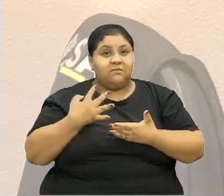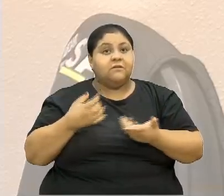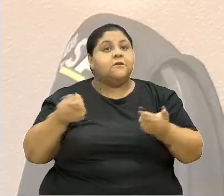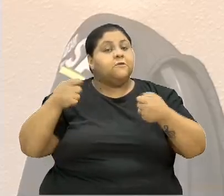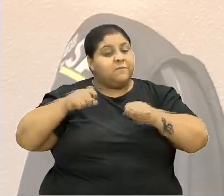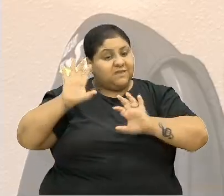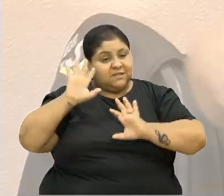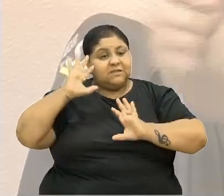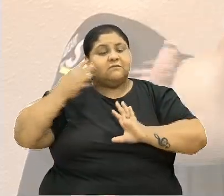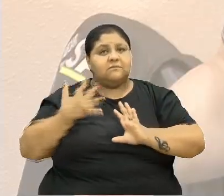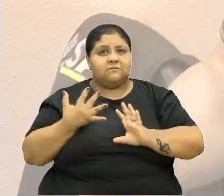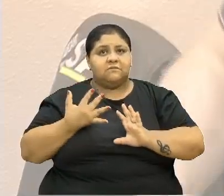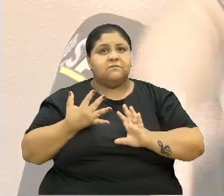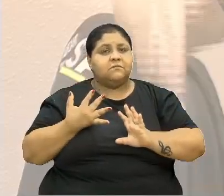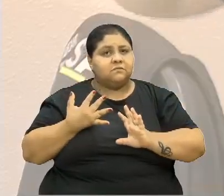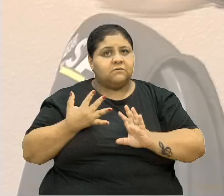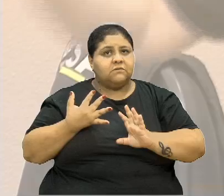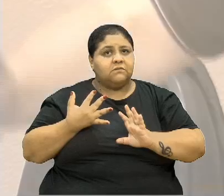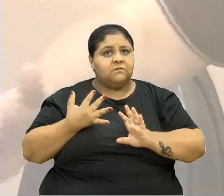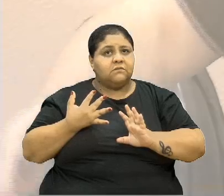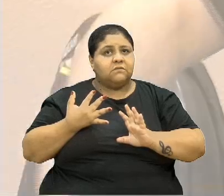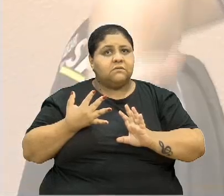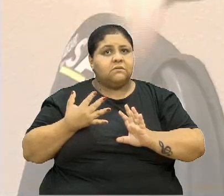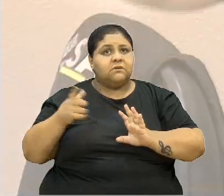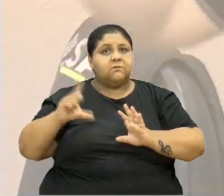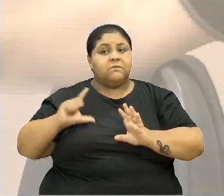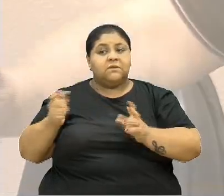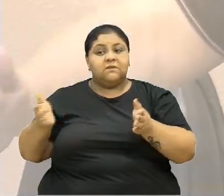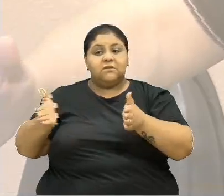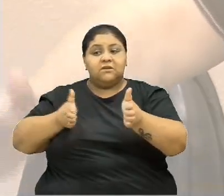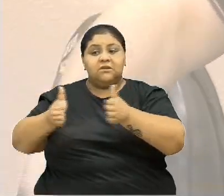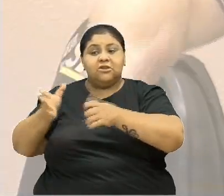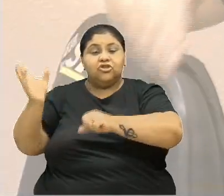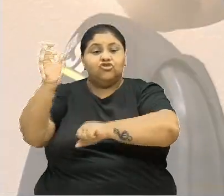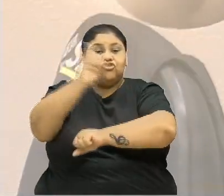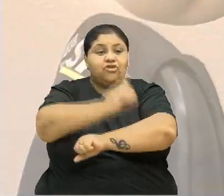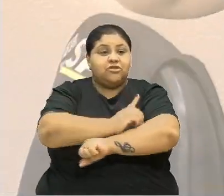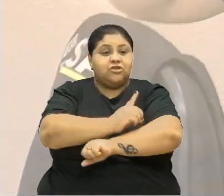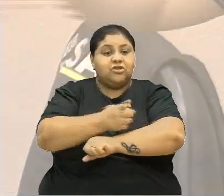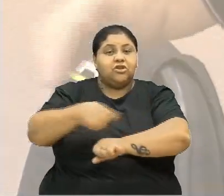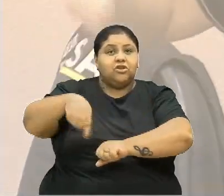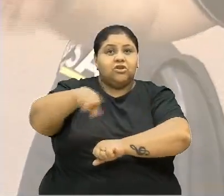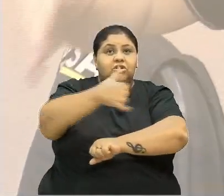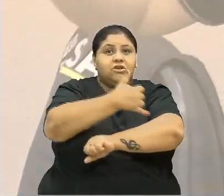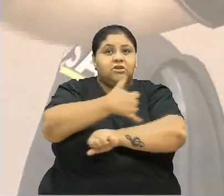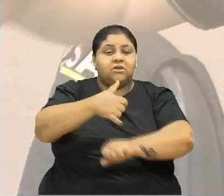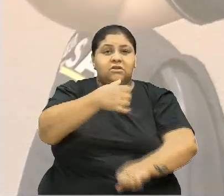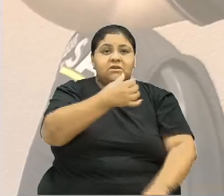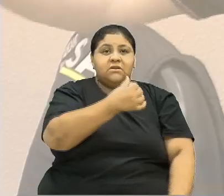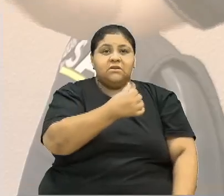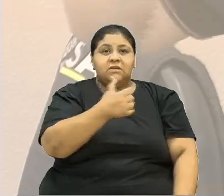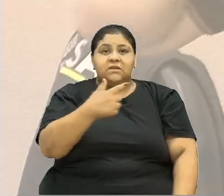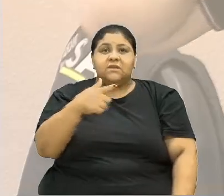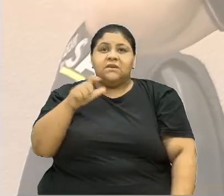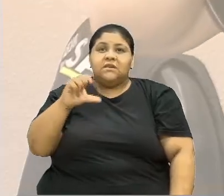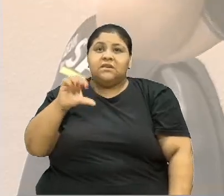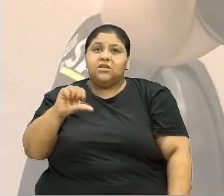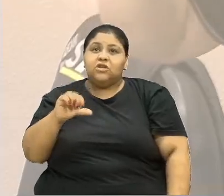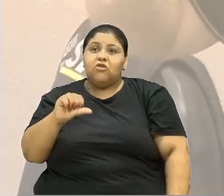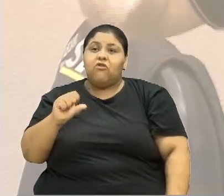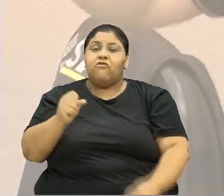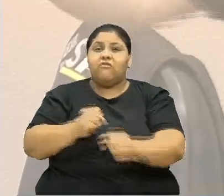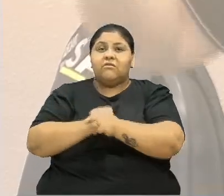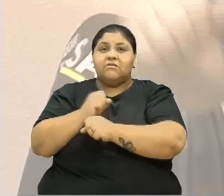precisa acontecer e precisa ter prazo, precisa ter dia. Nós passamos 6, 7, 8, 9, 10